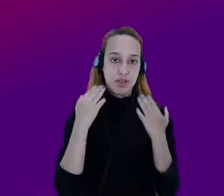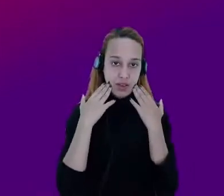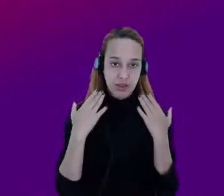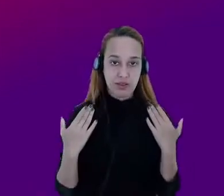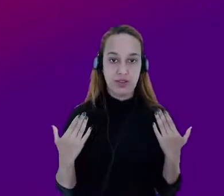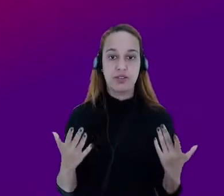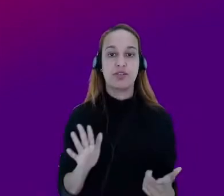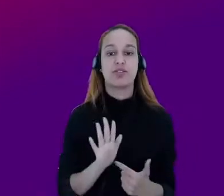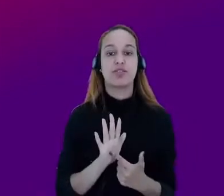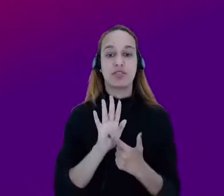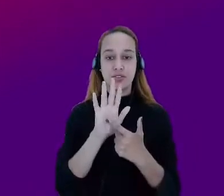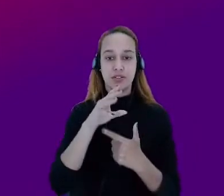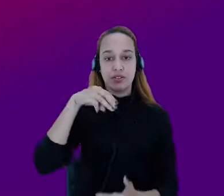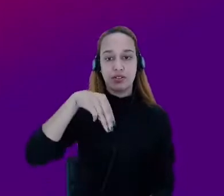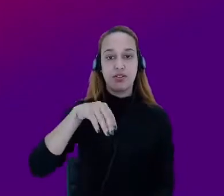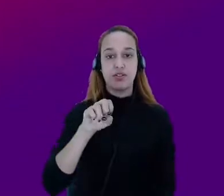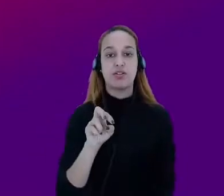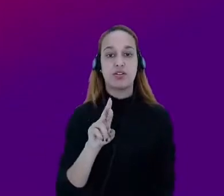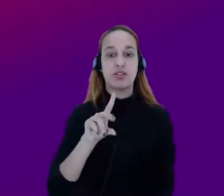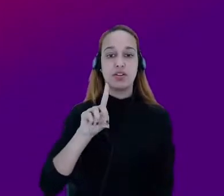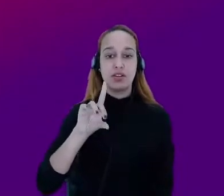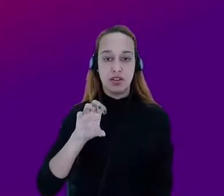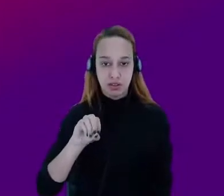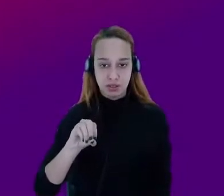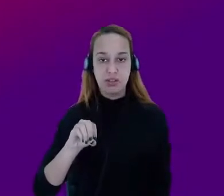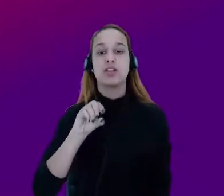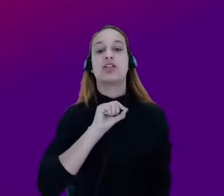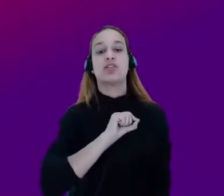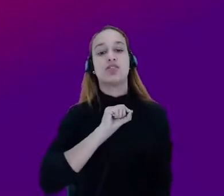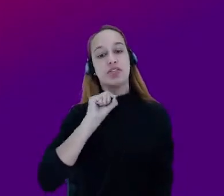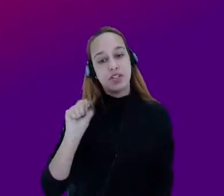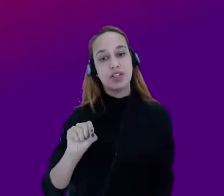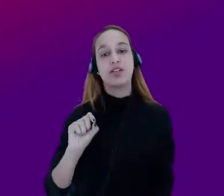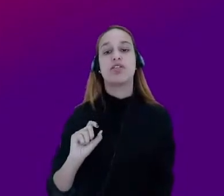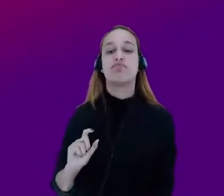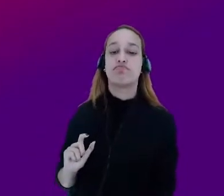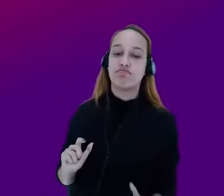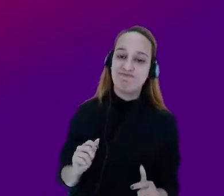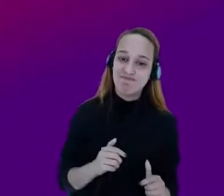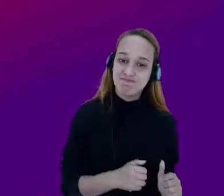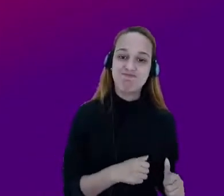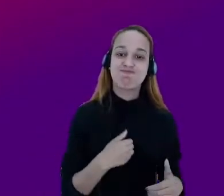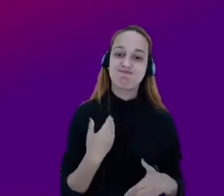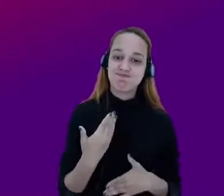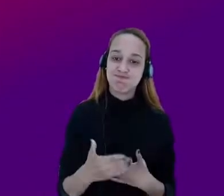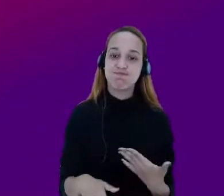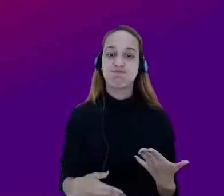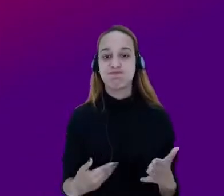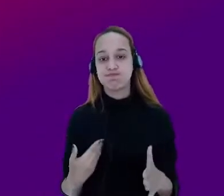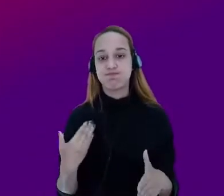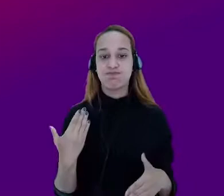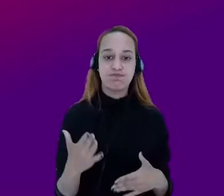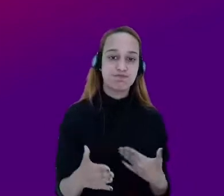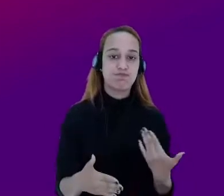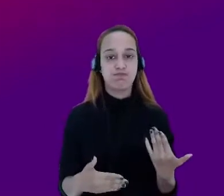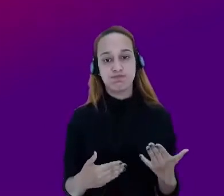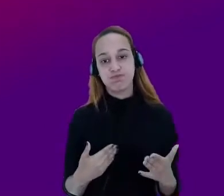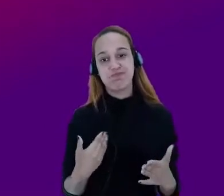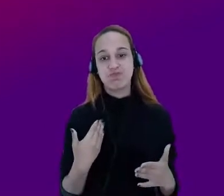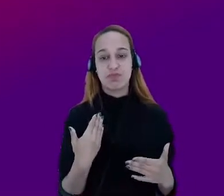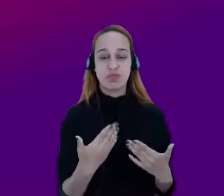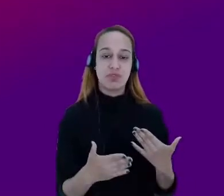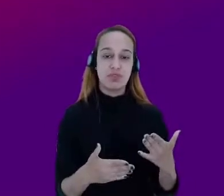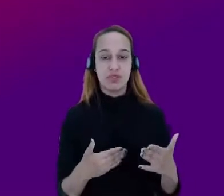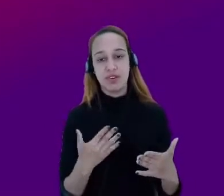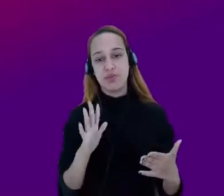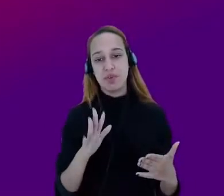nosso mercado, que muitas vezes ele anda meio que de lado nessas